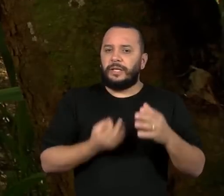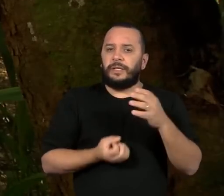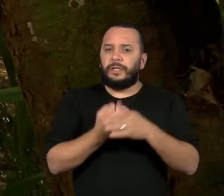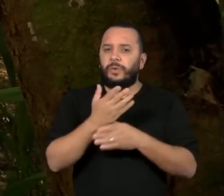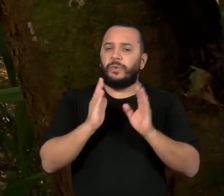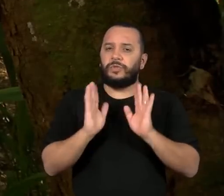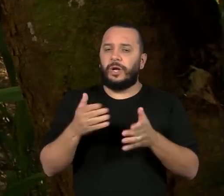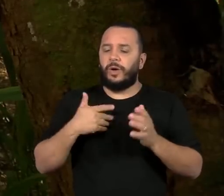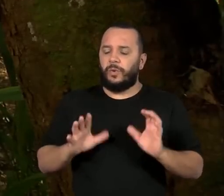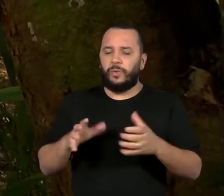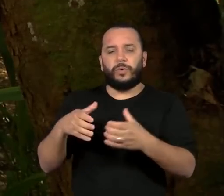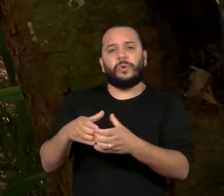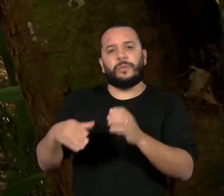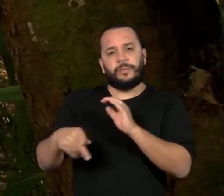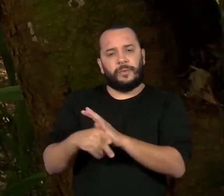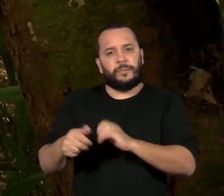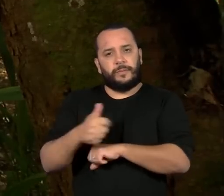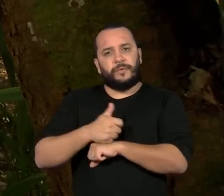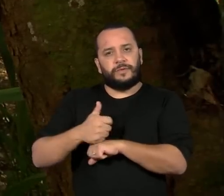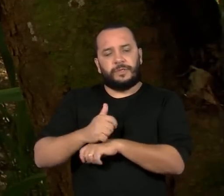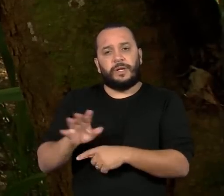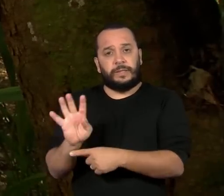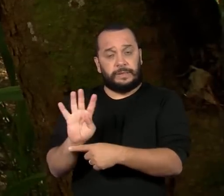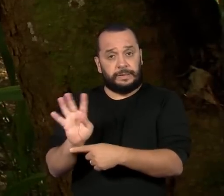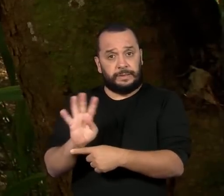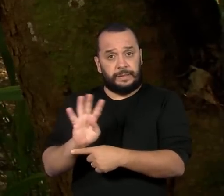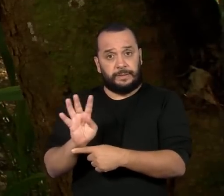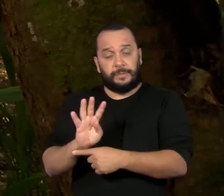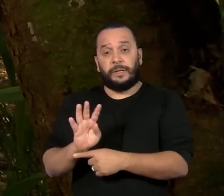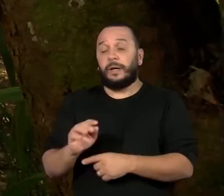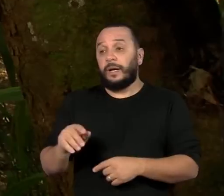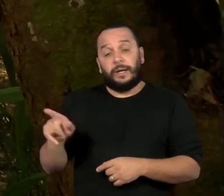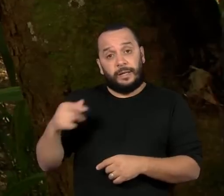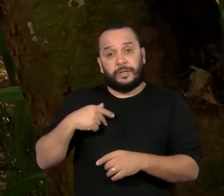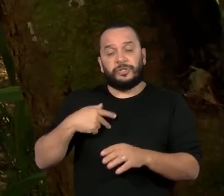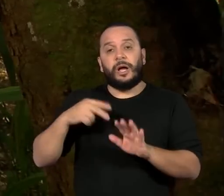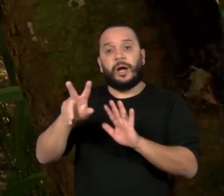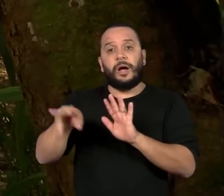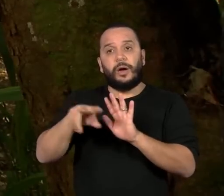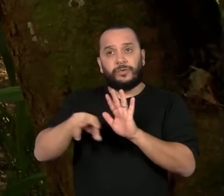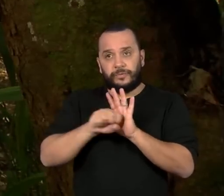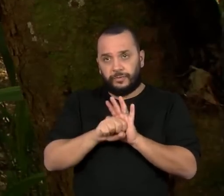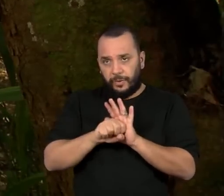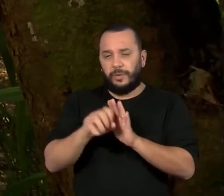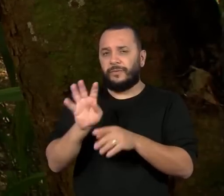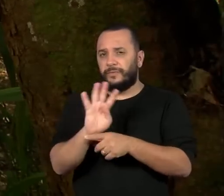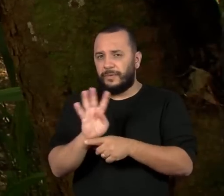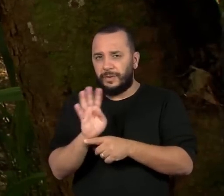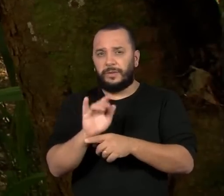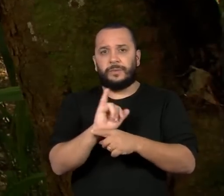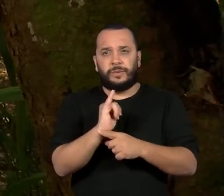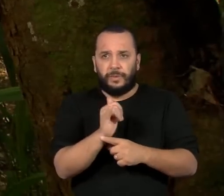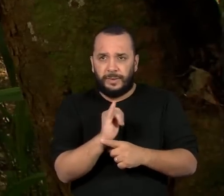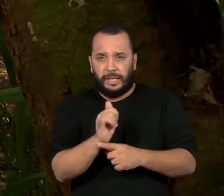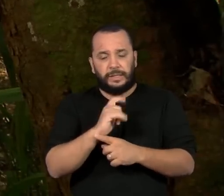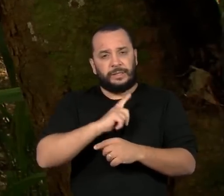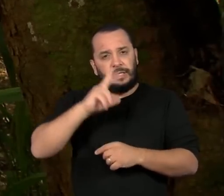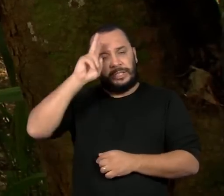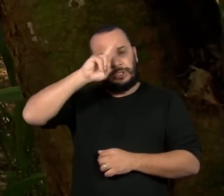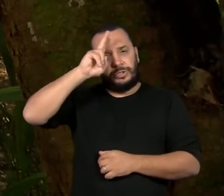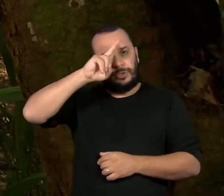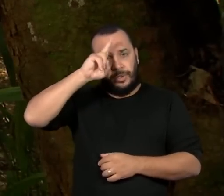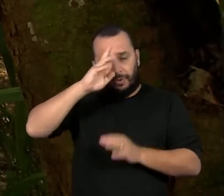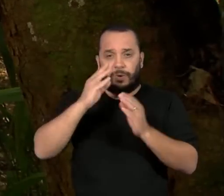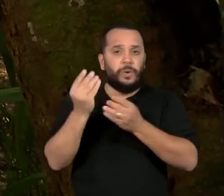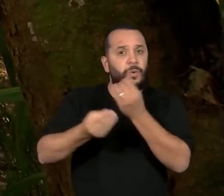de cineastas. Unidas pela criação audiovisual de filmes e documentários, elas recuperam histórias para